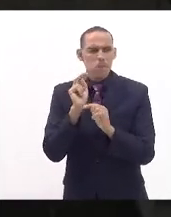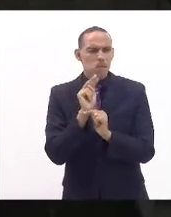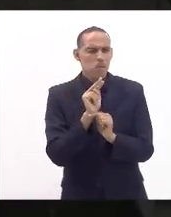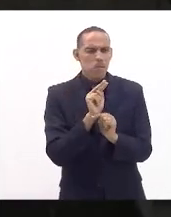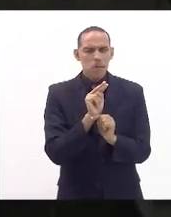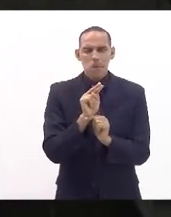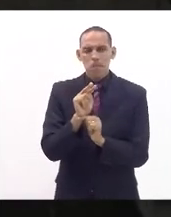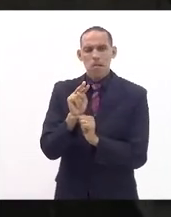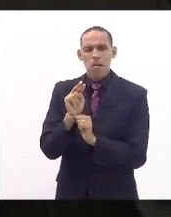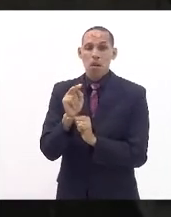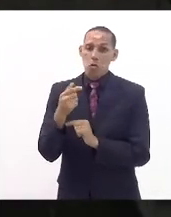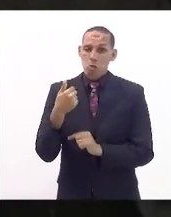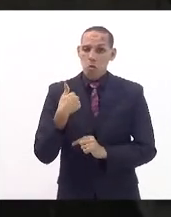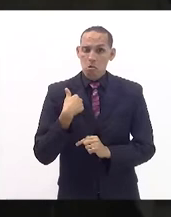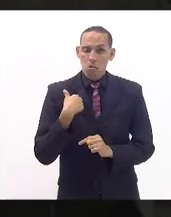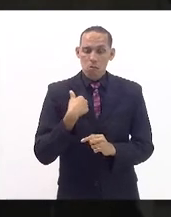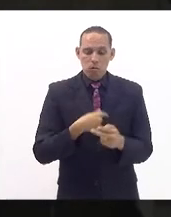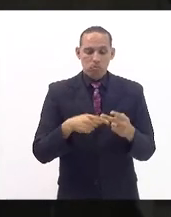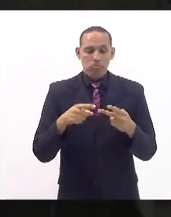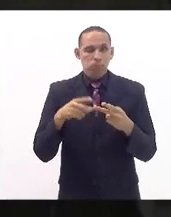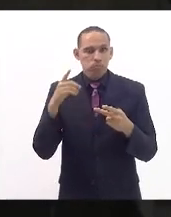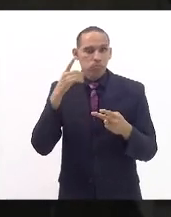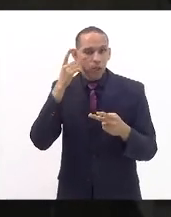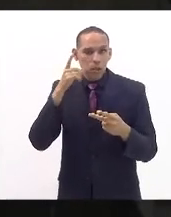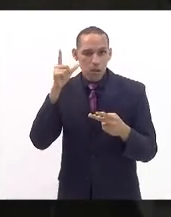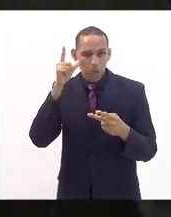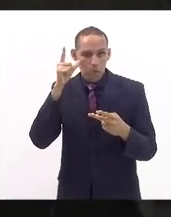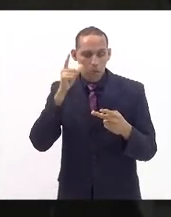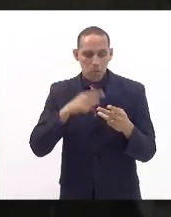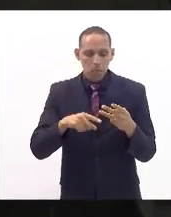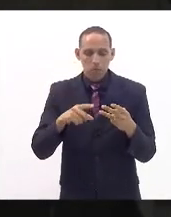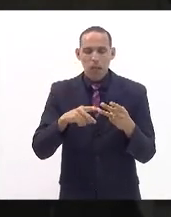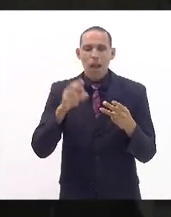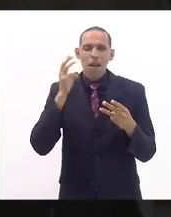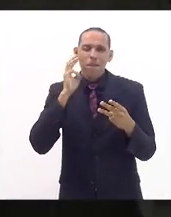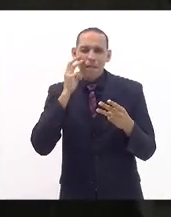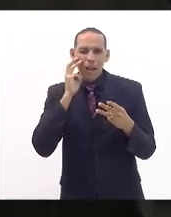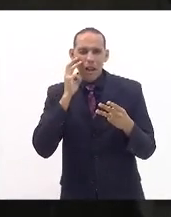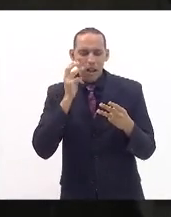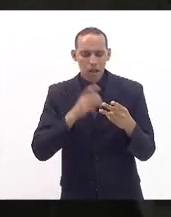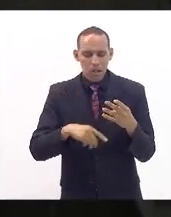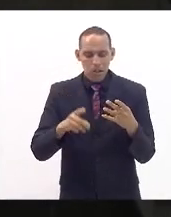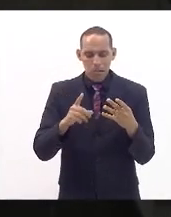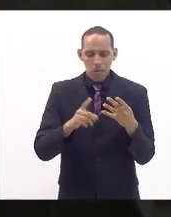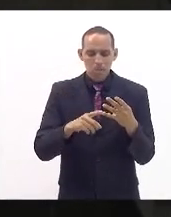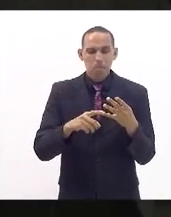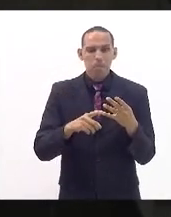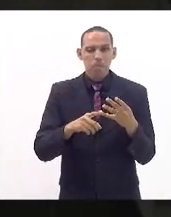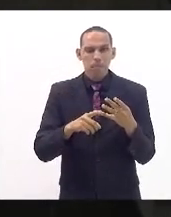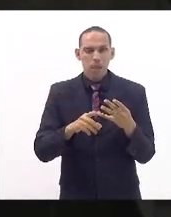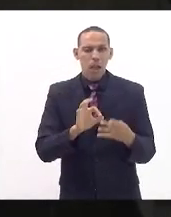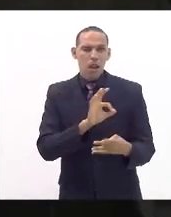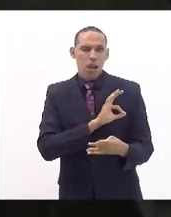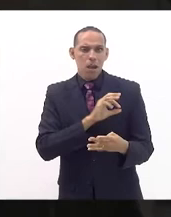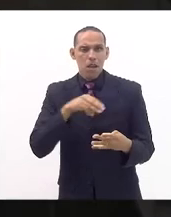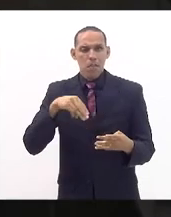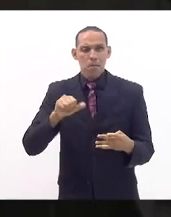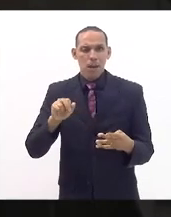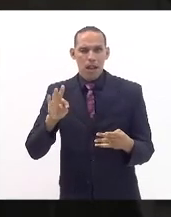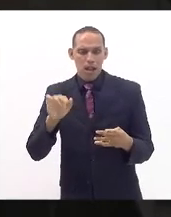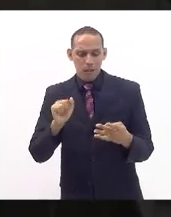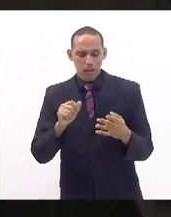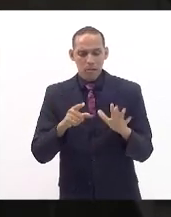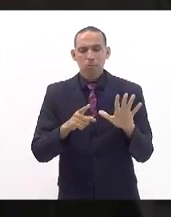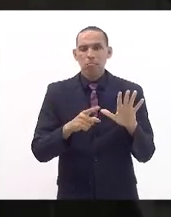eu, deputada Lucinha, eu, deputado Valdec, deputada Marta Rocha, deputada